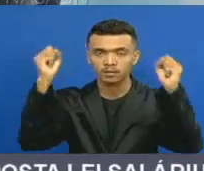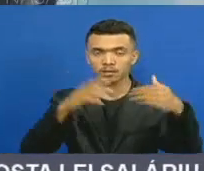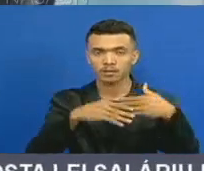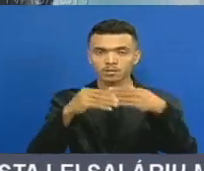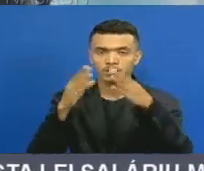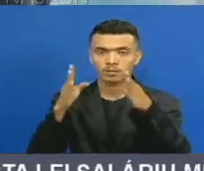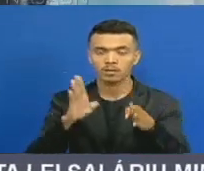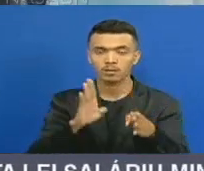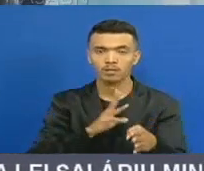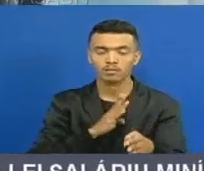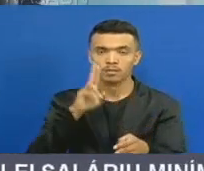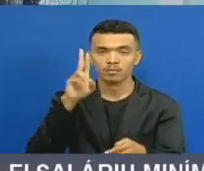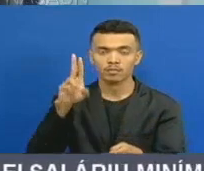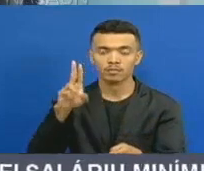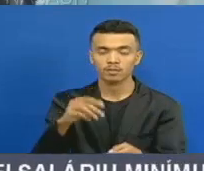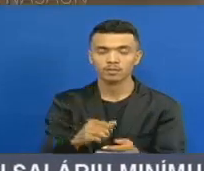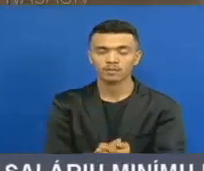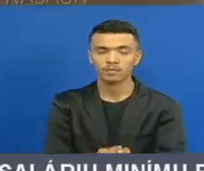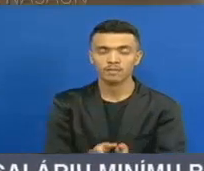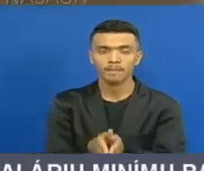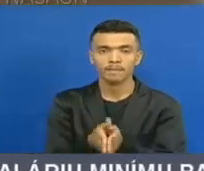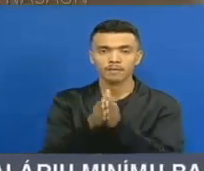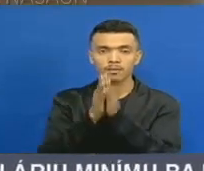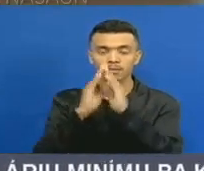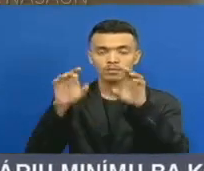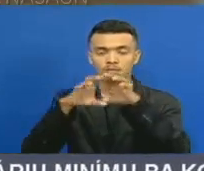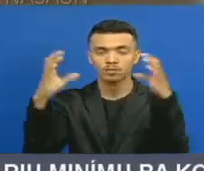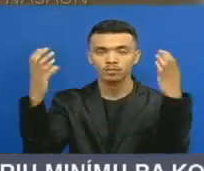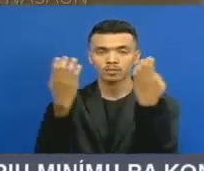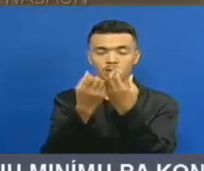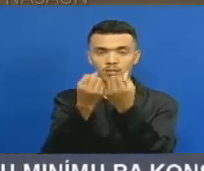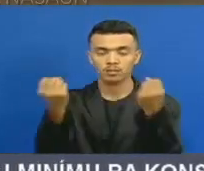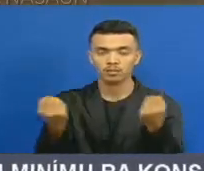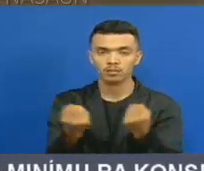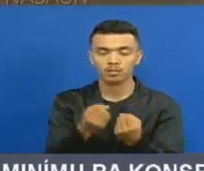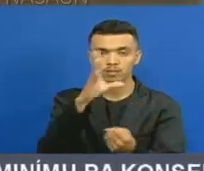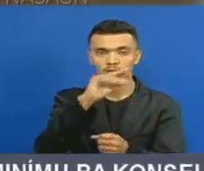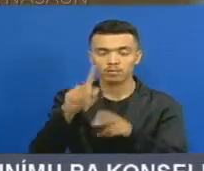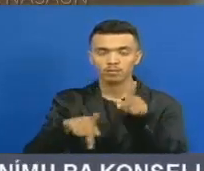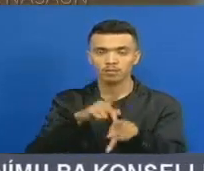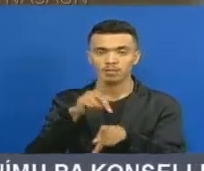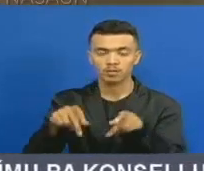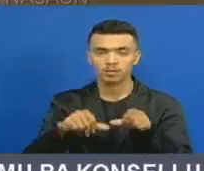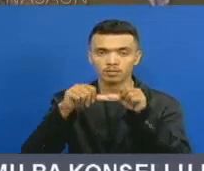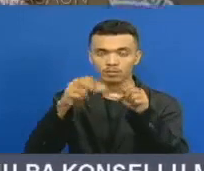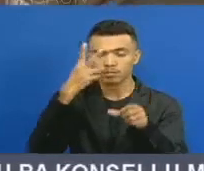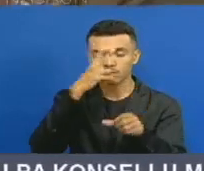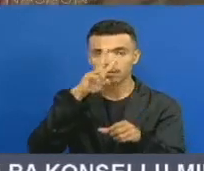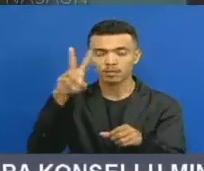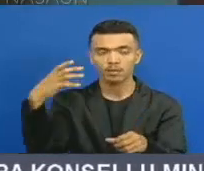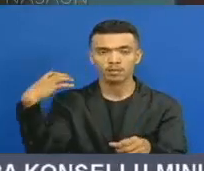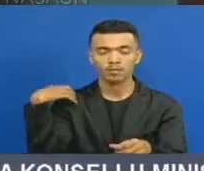Baucau, Olívio Freitas Boulessa, apela para o Conselho Suco na população a continua a tomar a base de suco fom